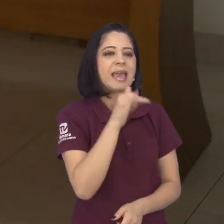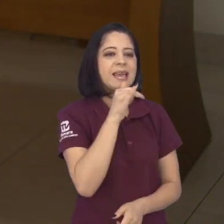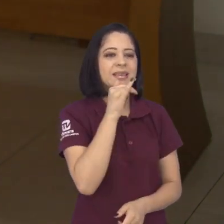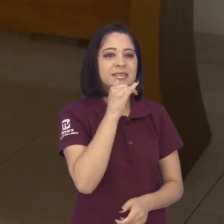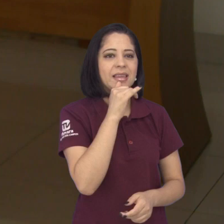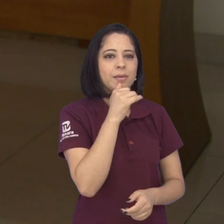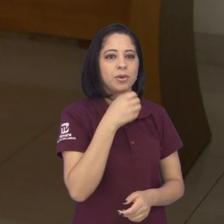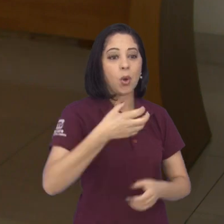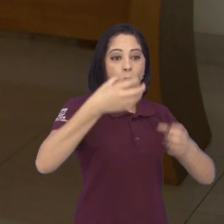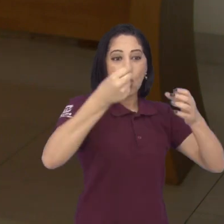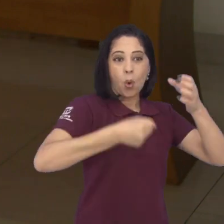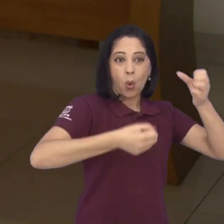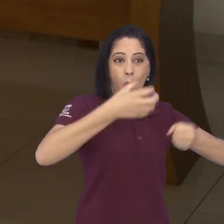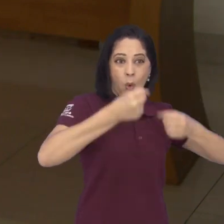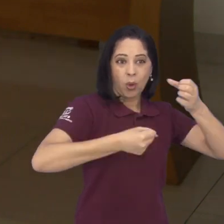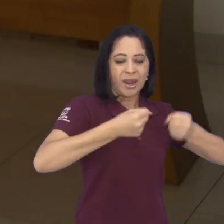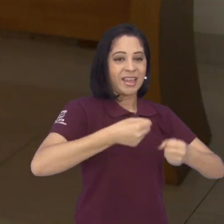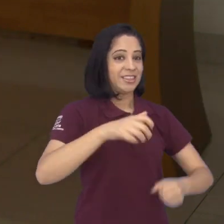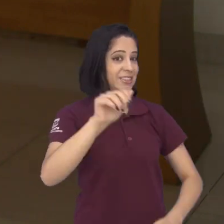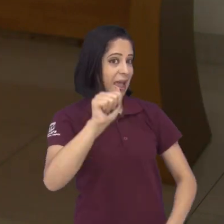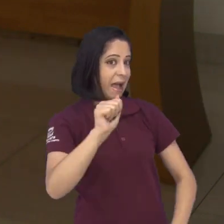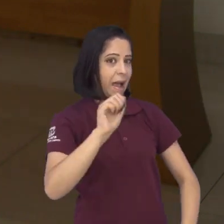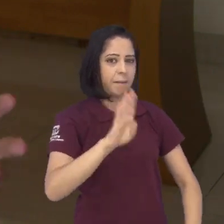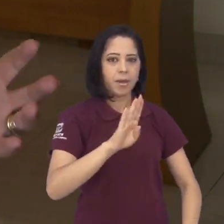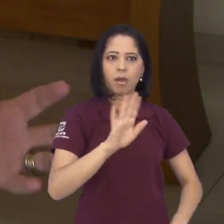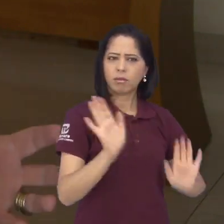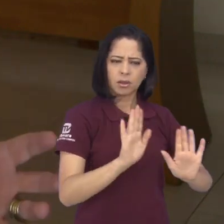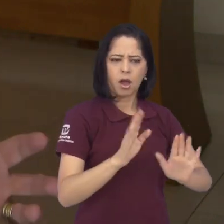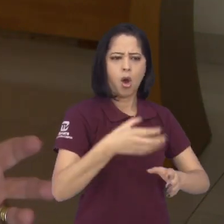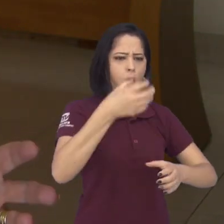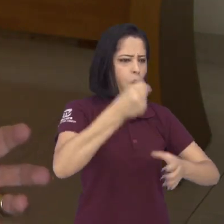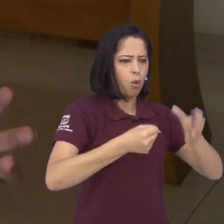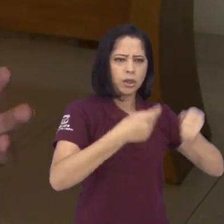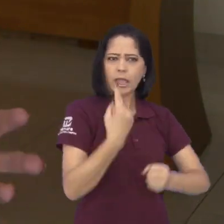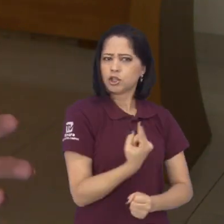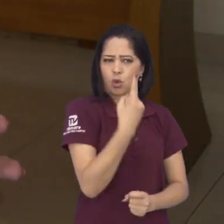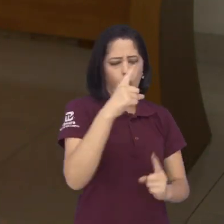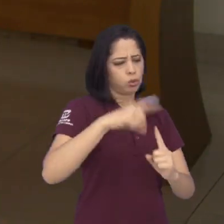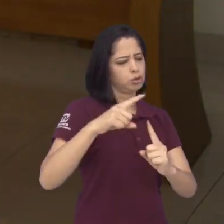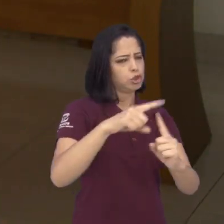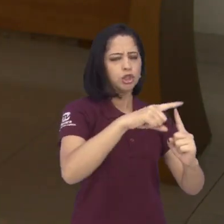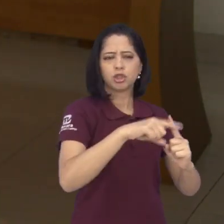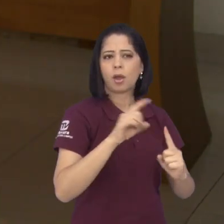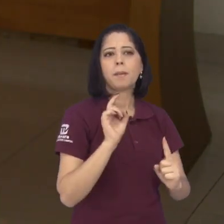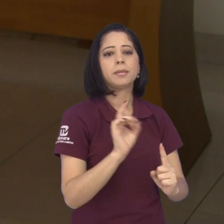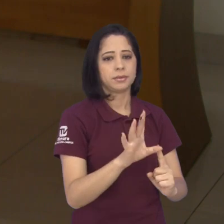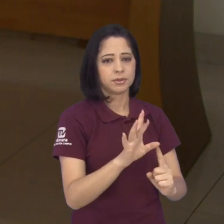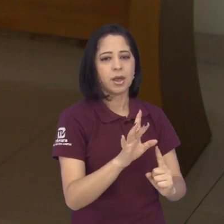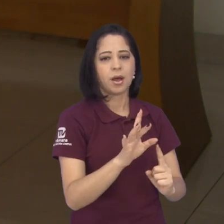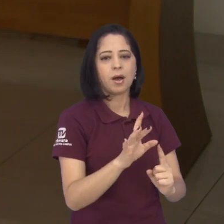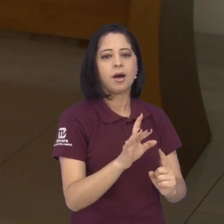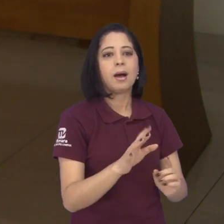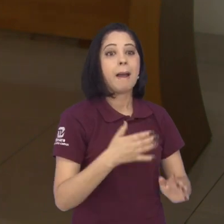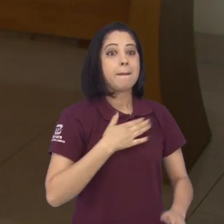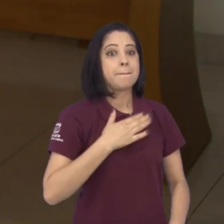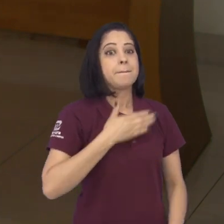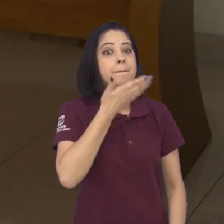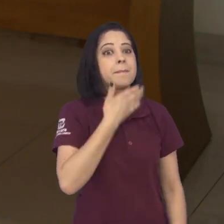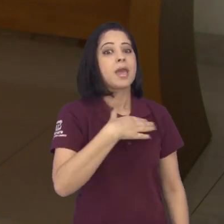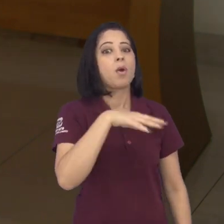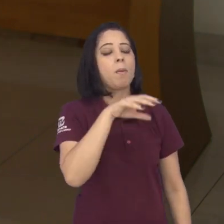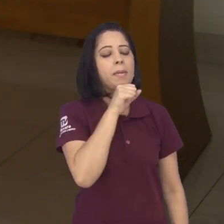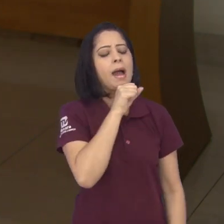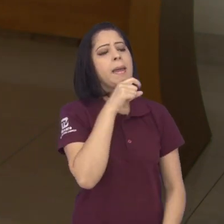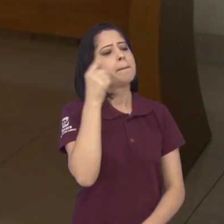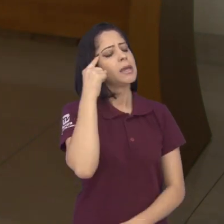vinha para cá, não tinha aquela classificação como tem hoje o A, o leite tipo A, era o mesmo leite.